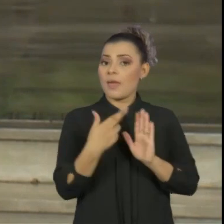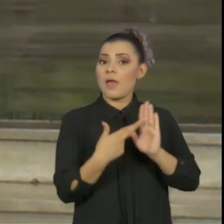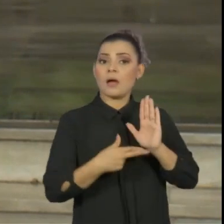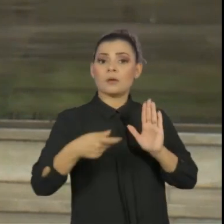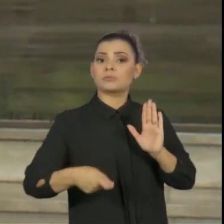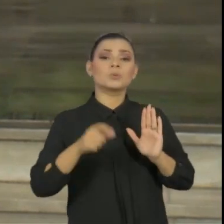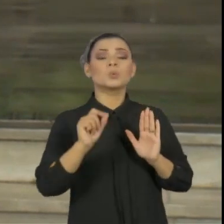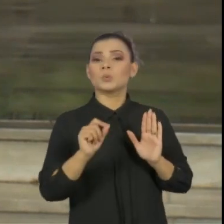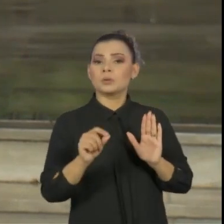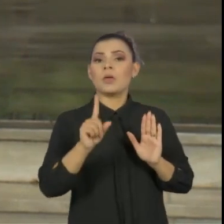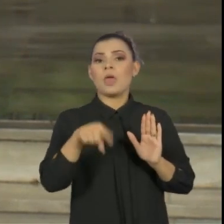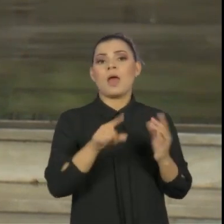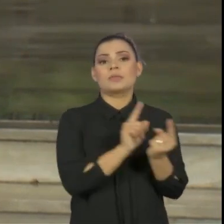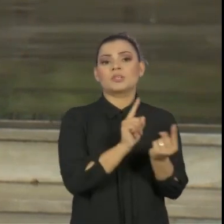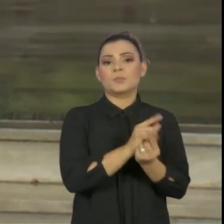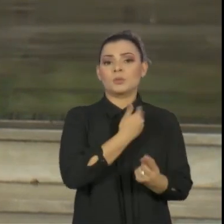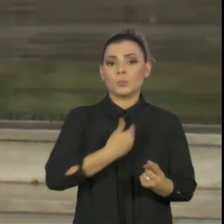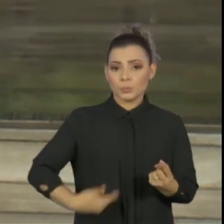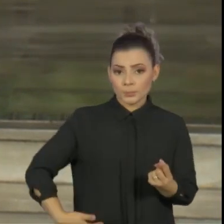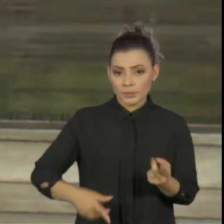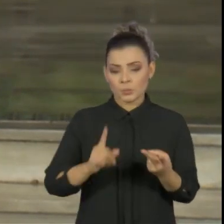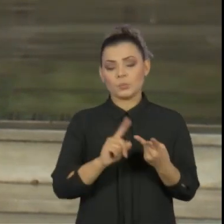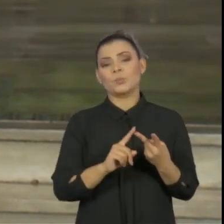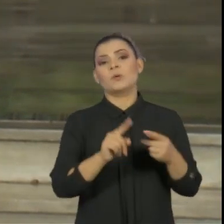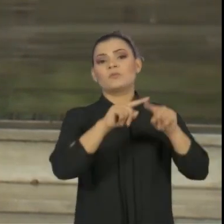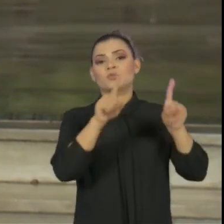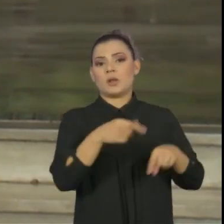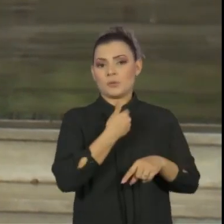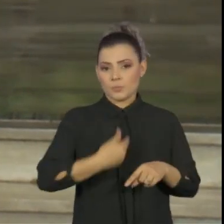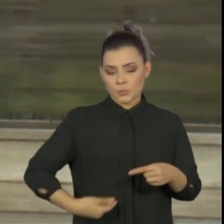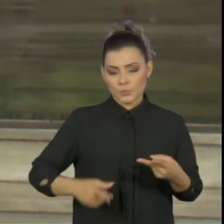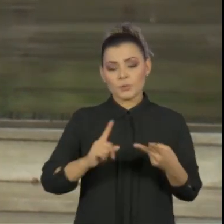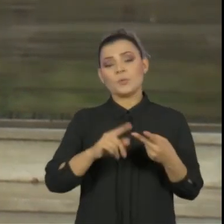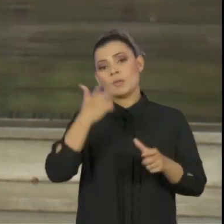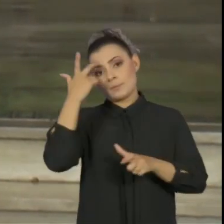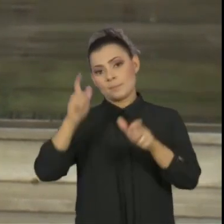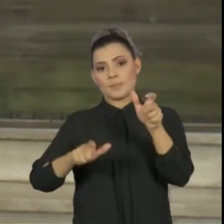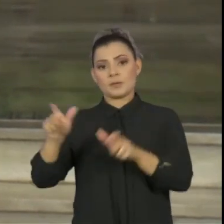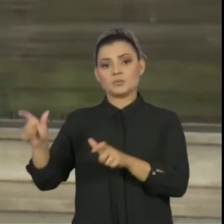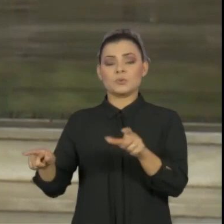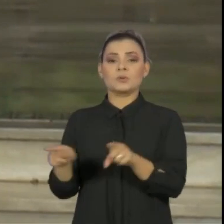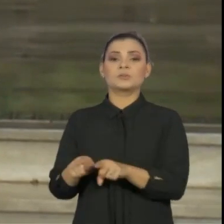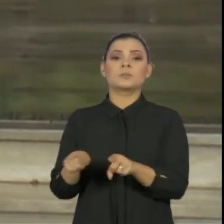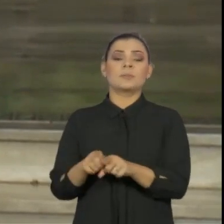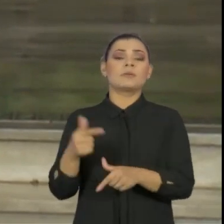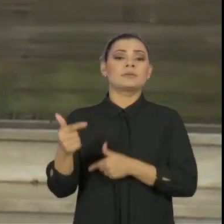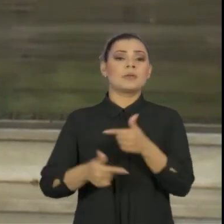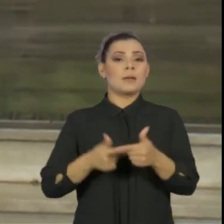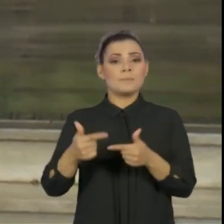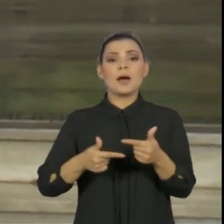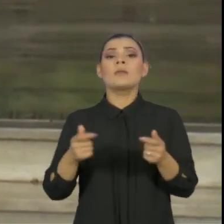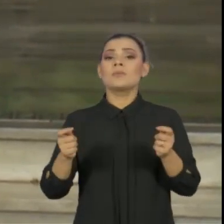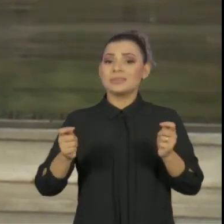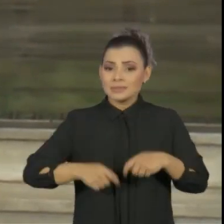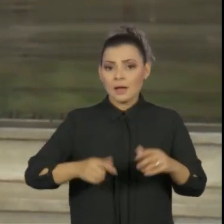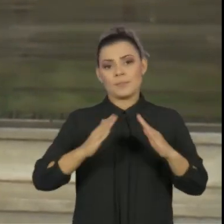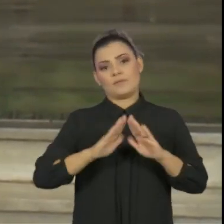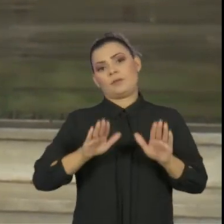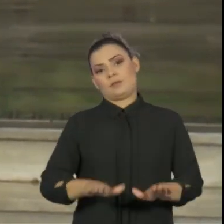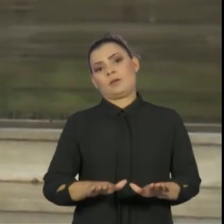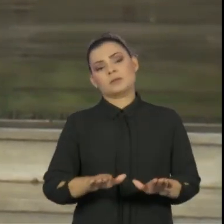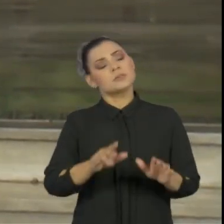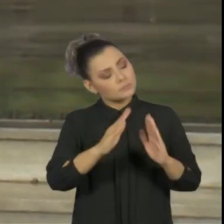restringindo os serviços públicos para as pessoas que, podendo ficar em